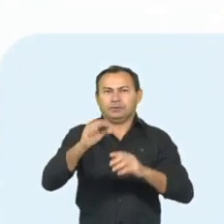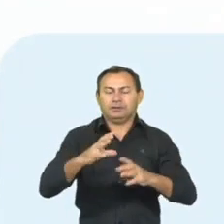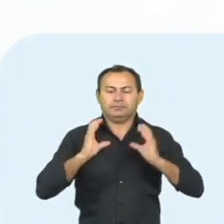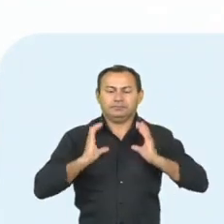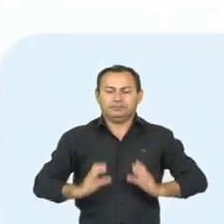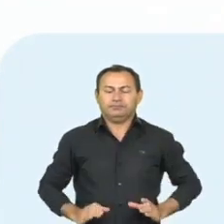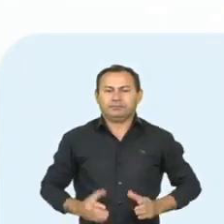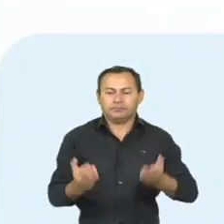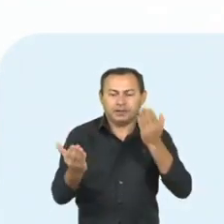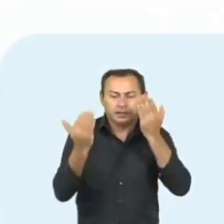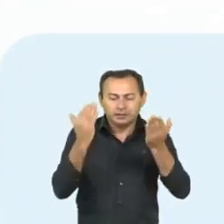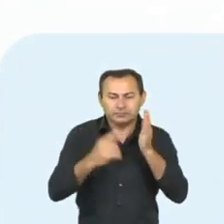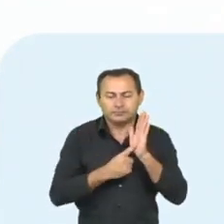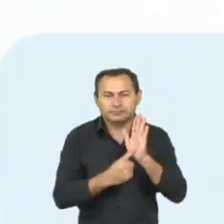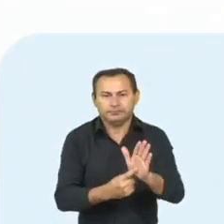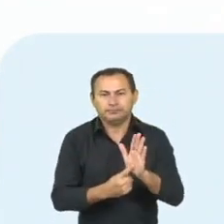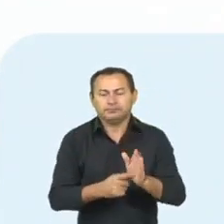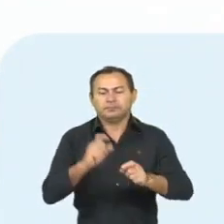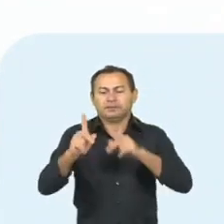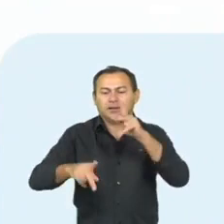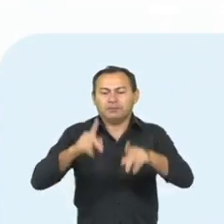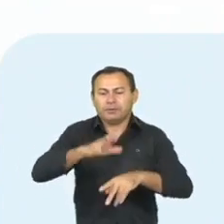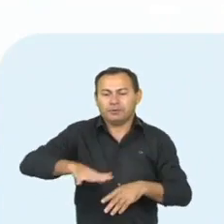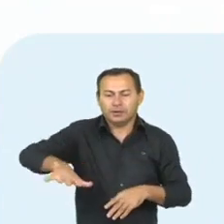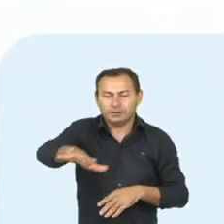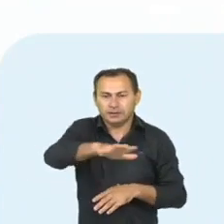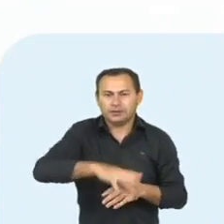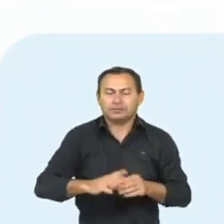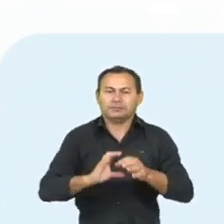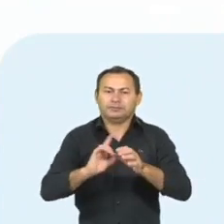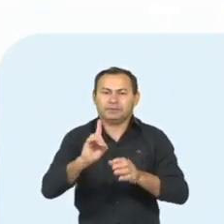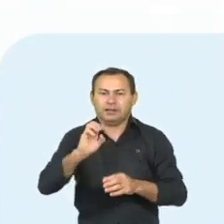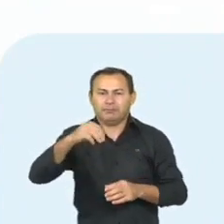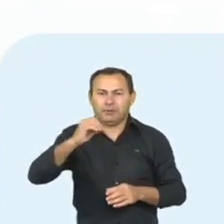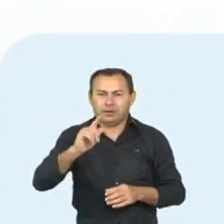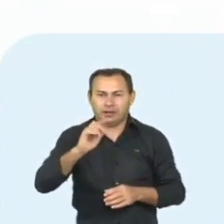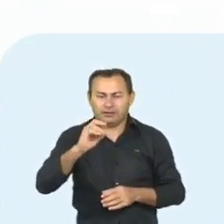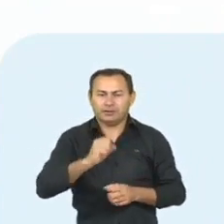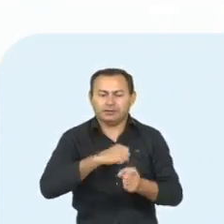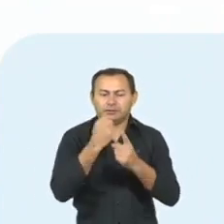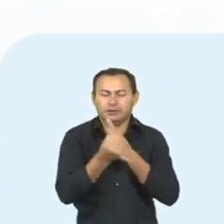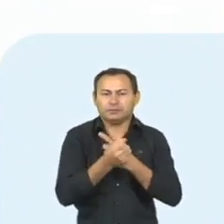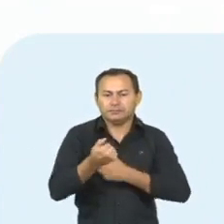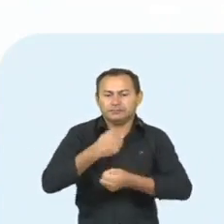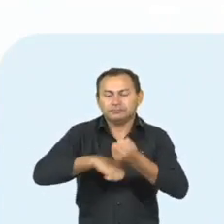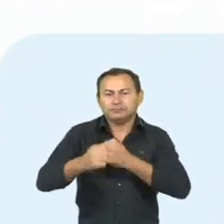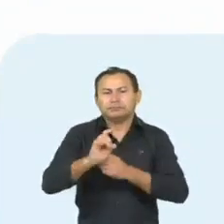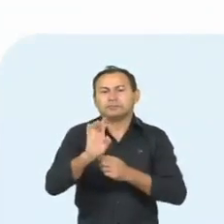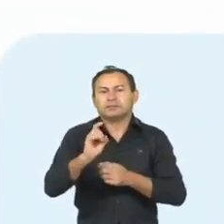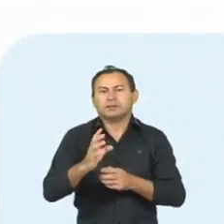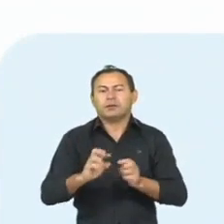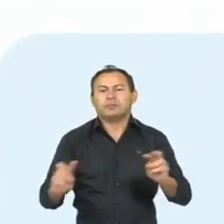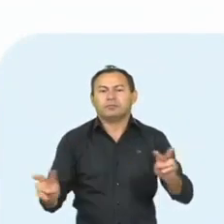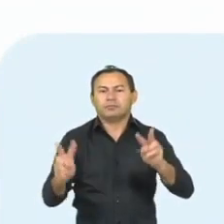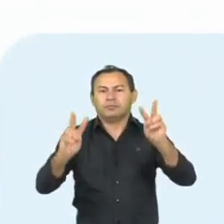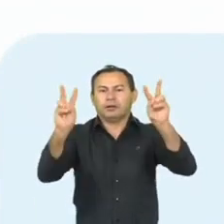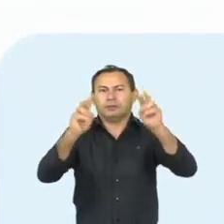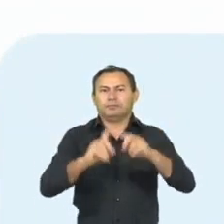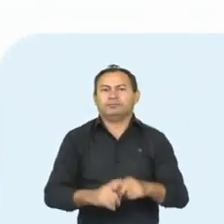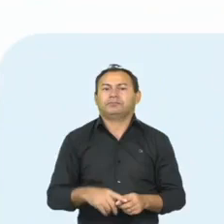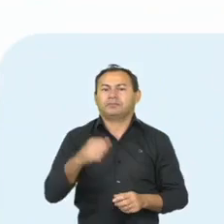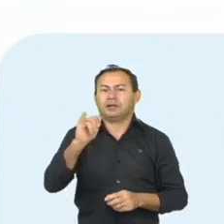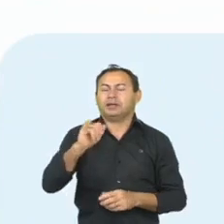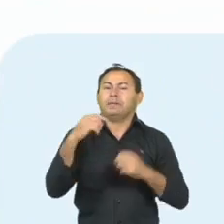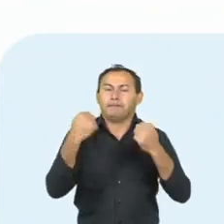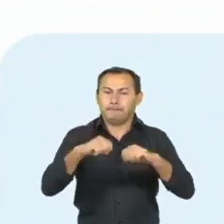comportar baseado em algum indicador populacional, né, demográfico, socioeconômico. Ele, por enquanto, é só um valor. Aí a